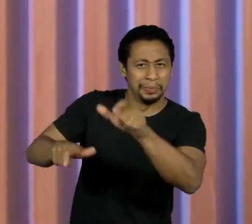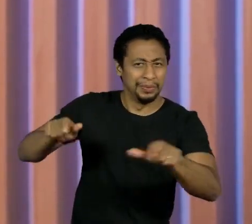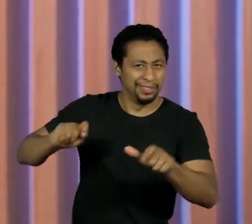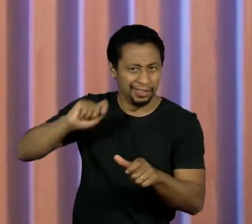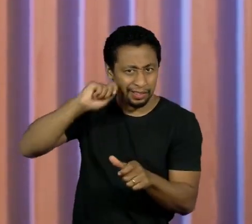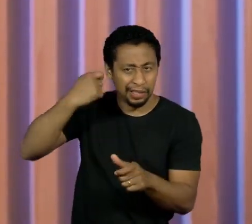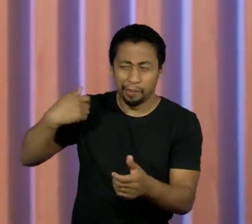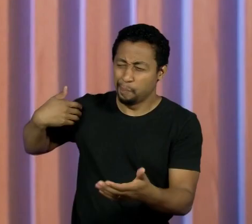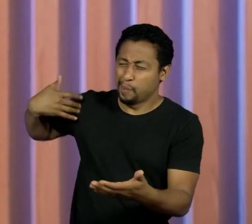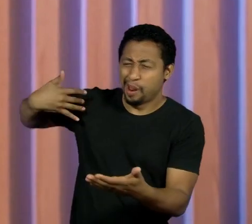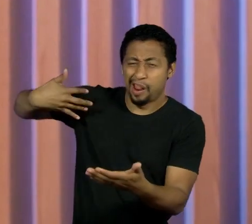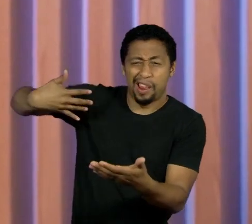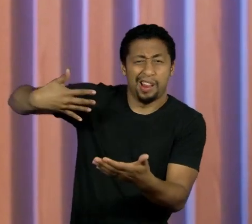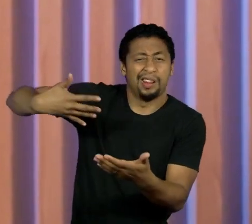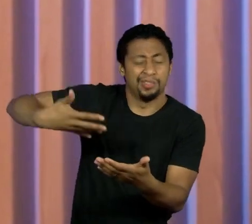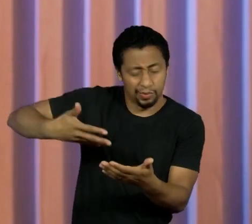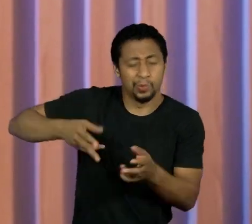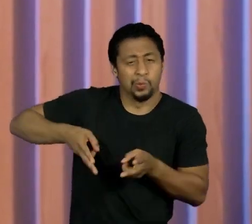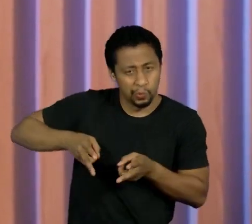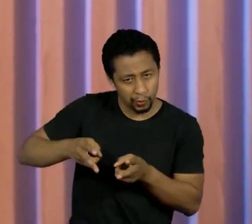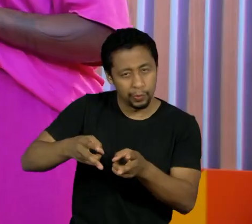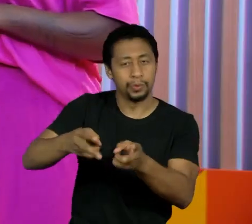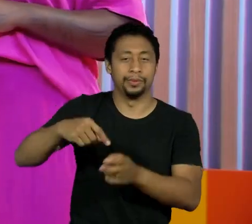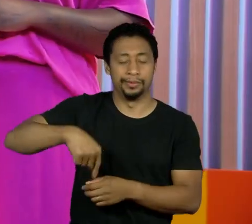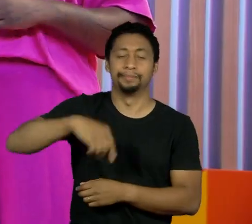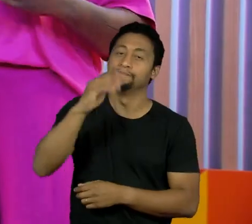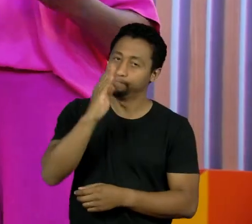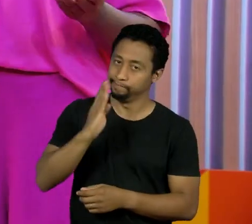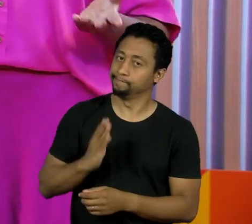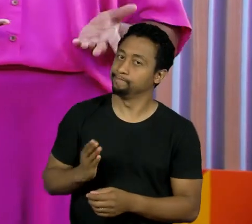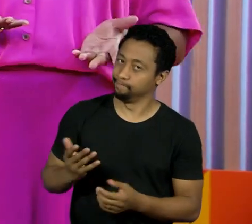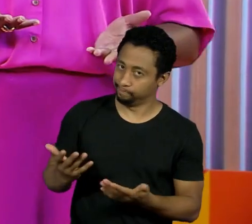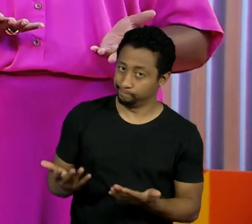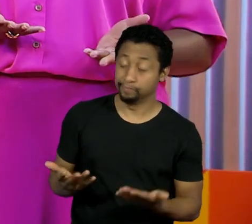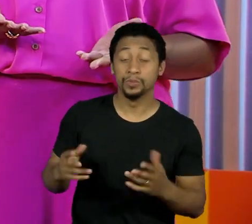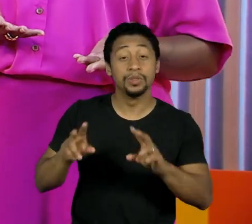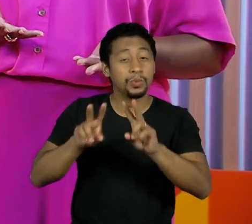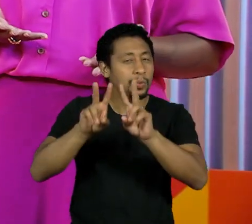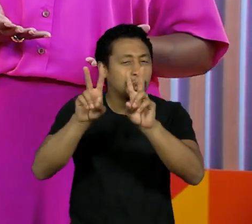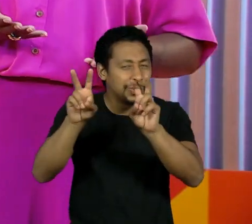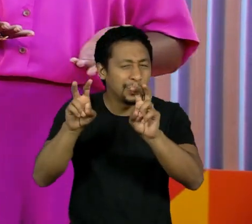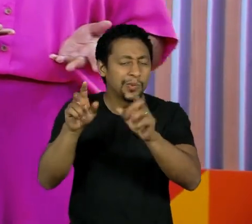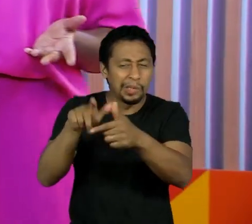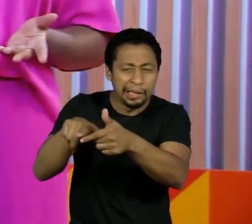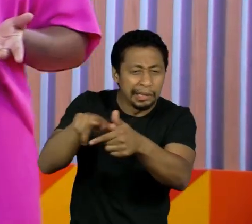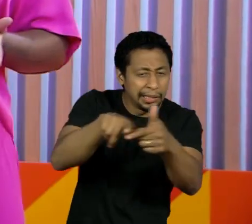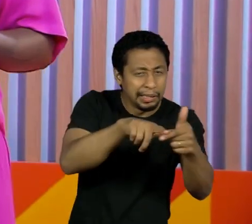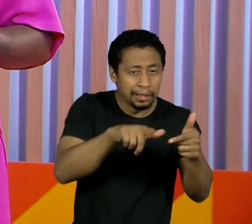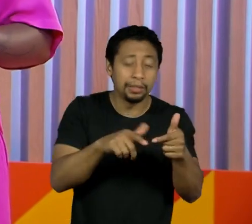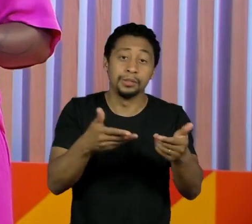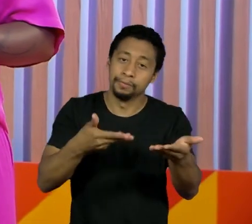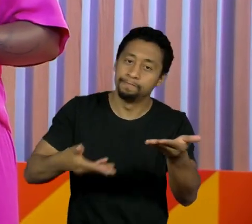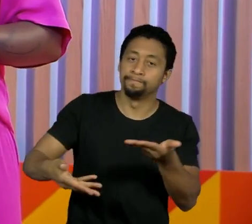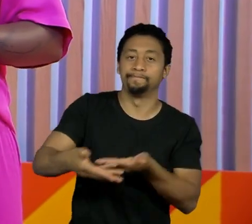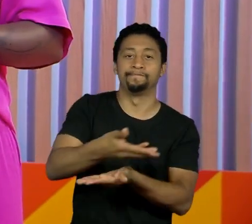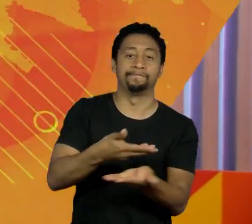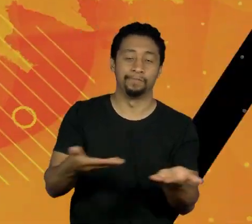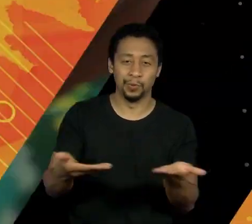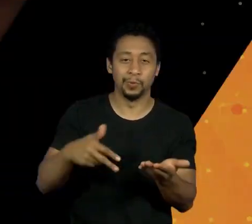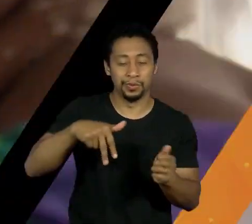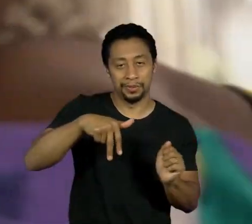atravessam a existência da população preta no país. E é sobre esses assuntos que queremos conversar no Estação Livre de